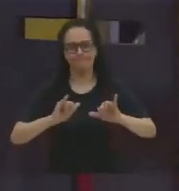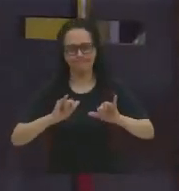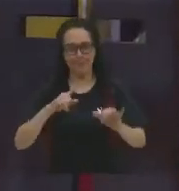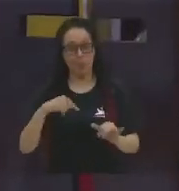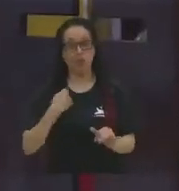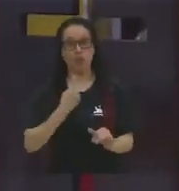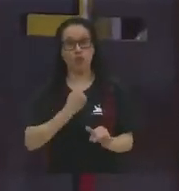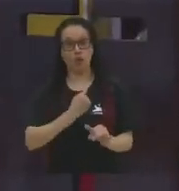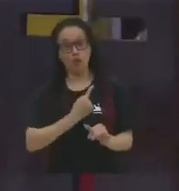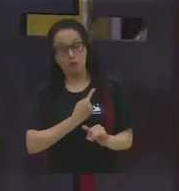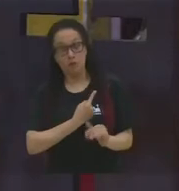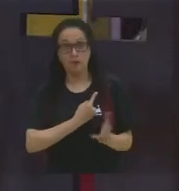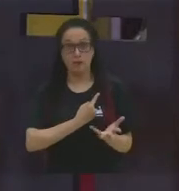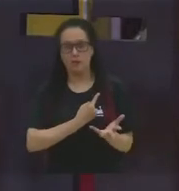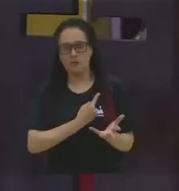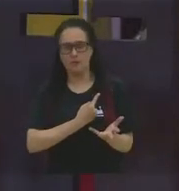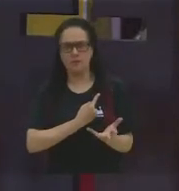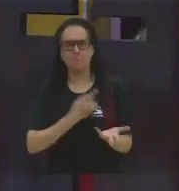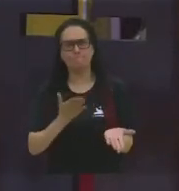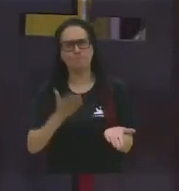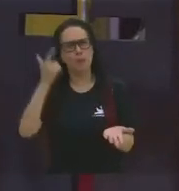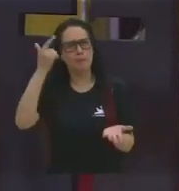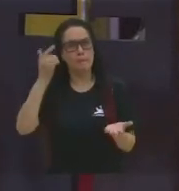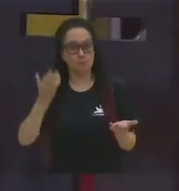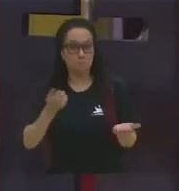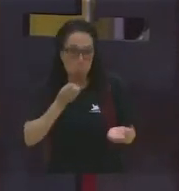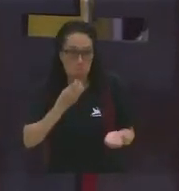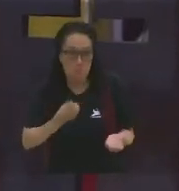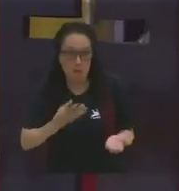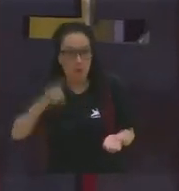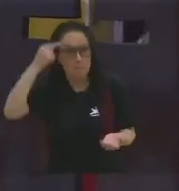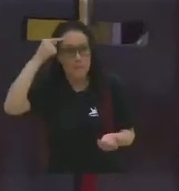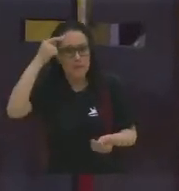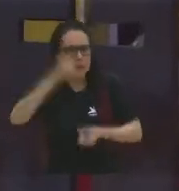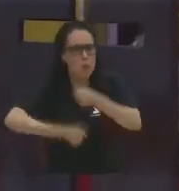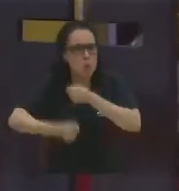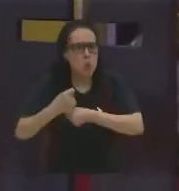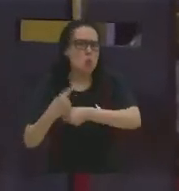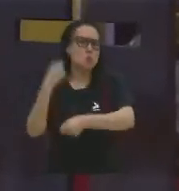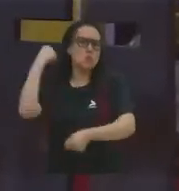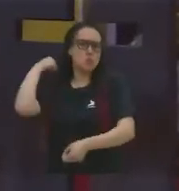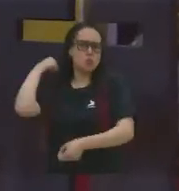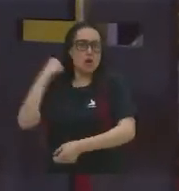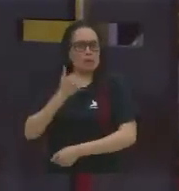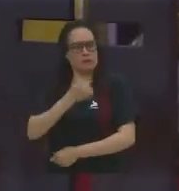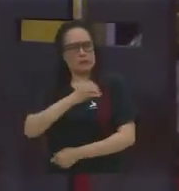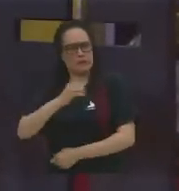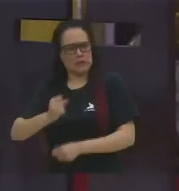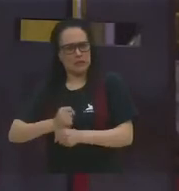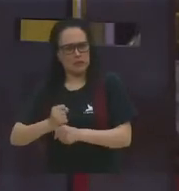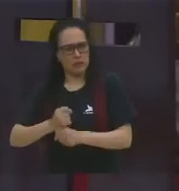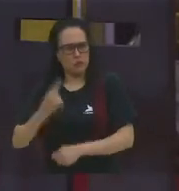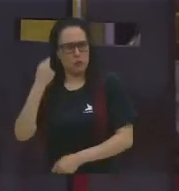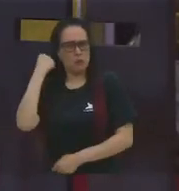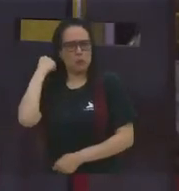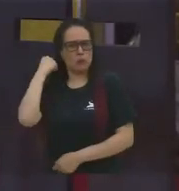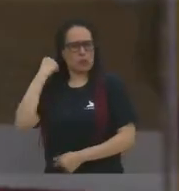Estamos, pensa 100 anos atrás, o mundo não piorou, o mundo